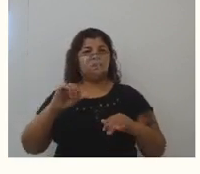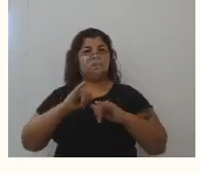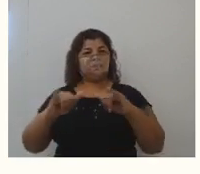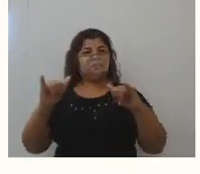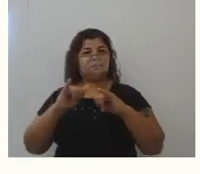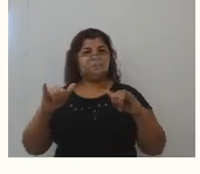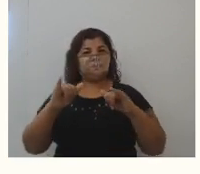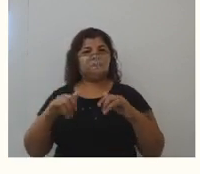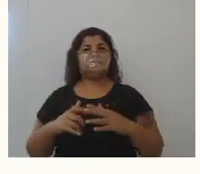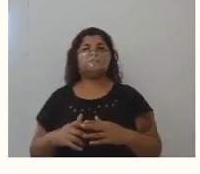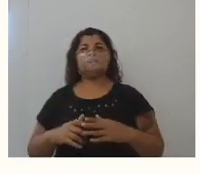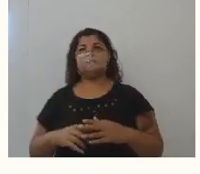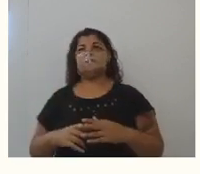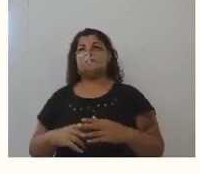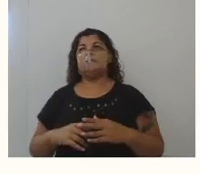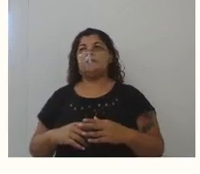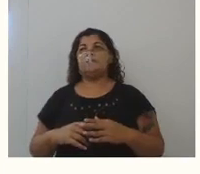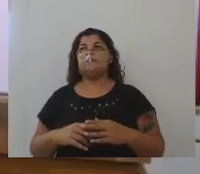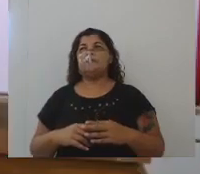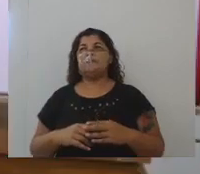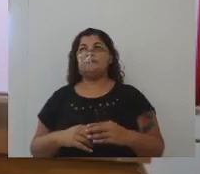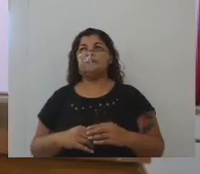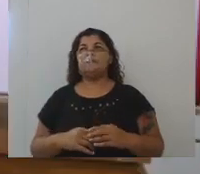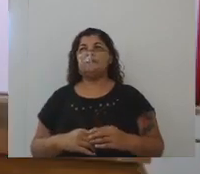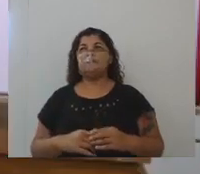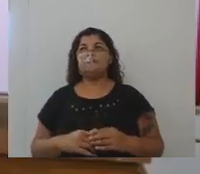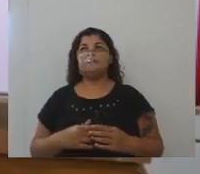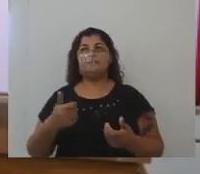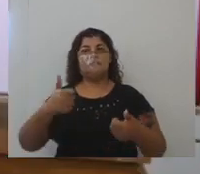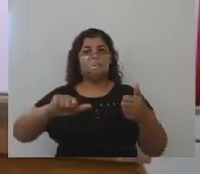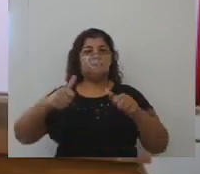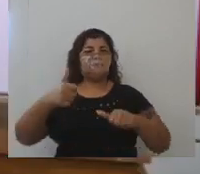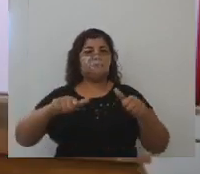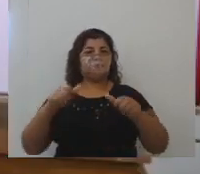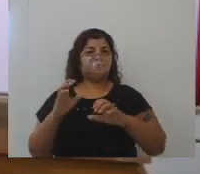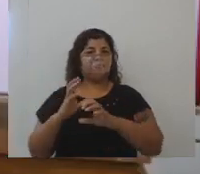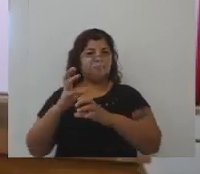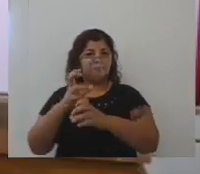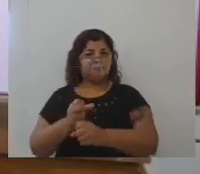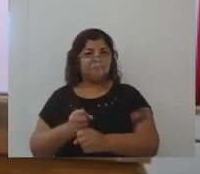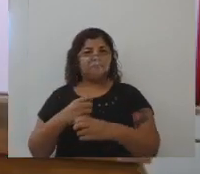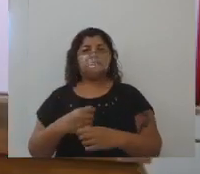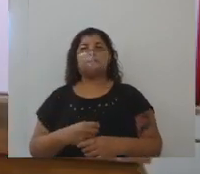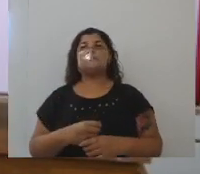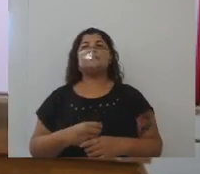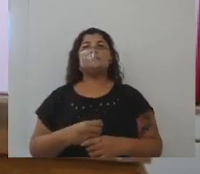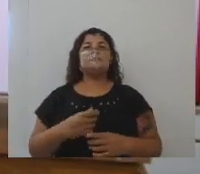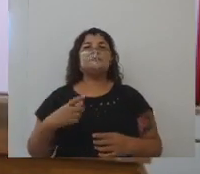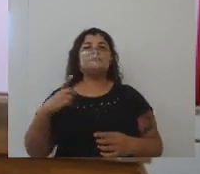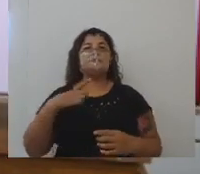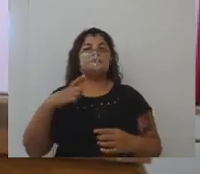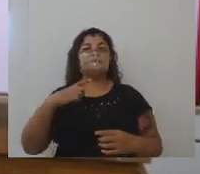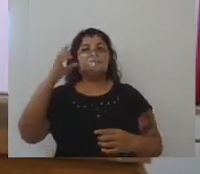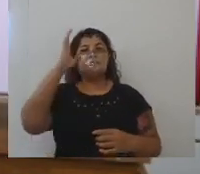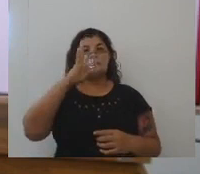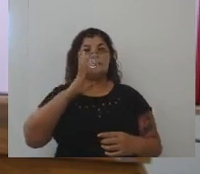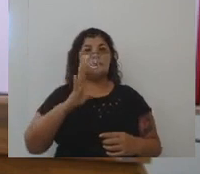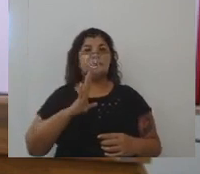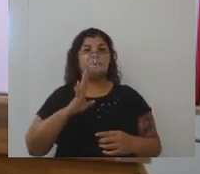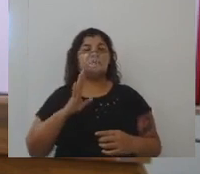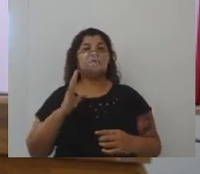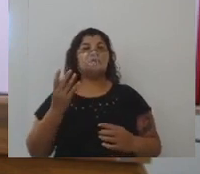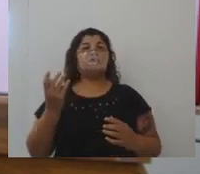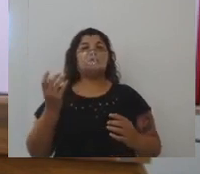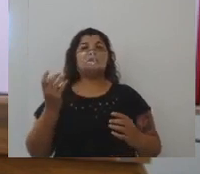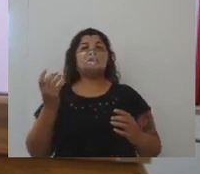chegar a alguns dados com vocês, analisar alguns dados. Olha só isso, gente. O Brasil registrou